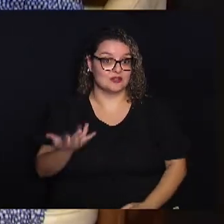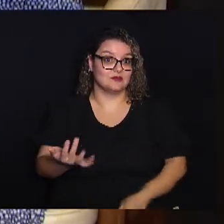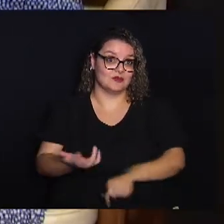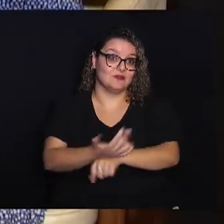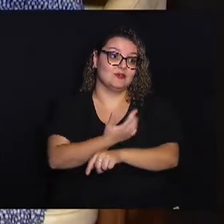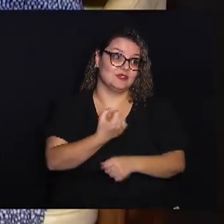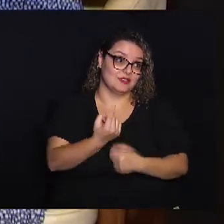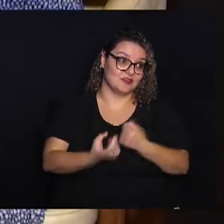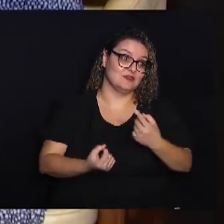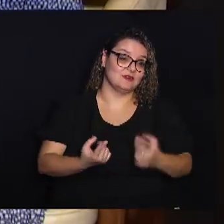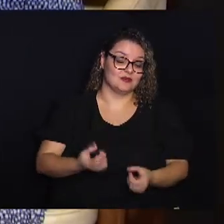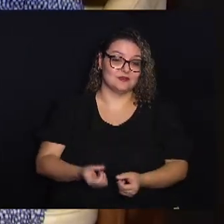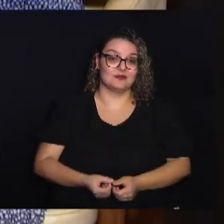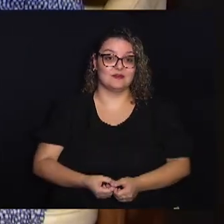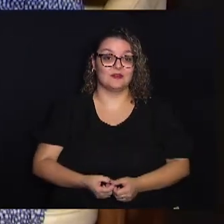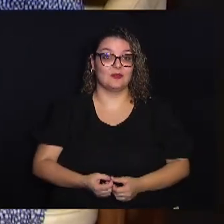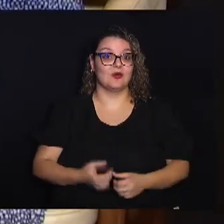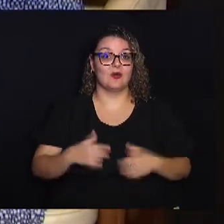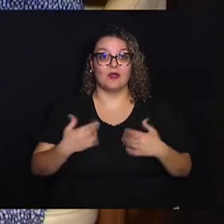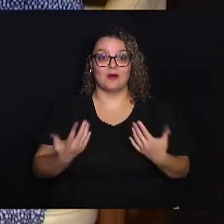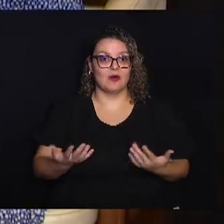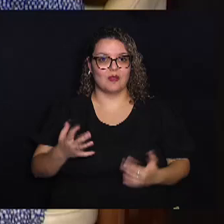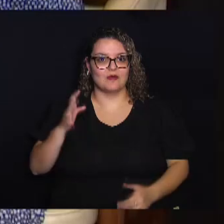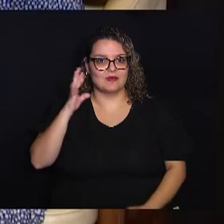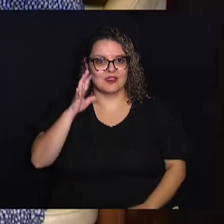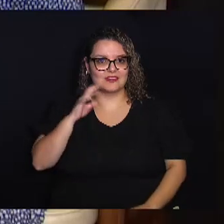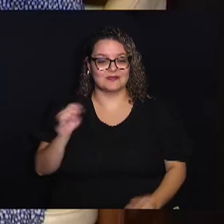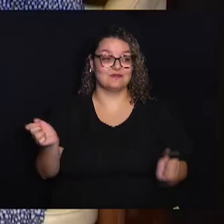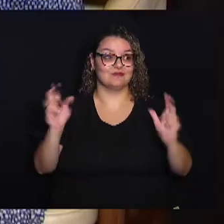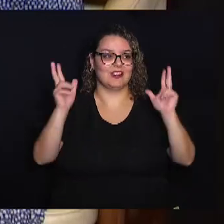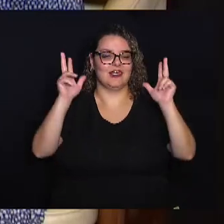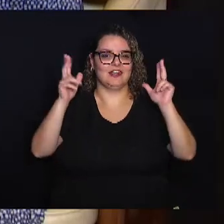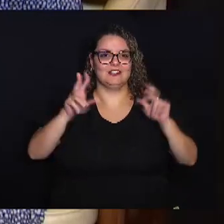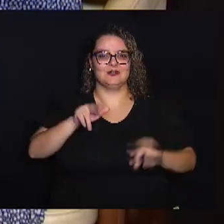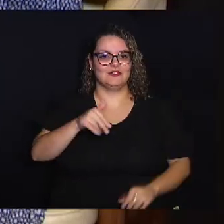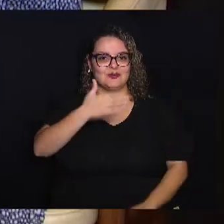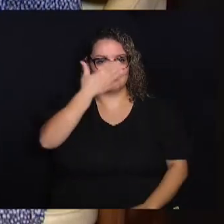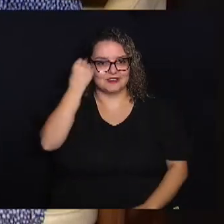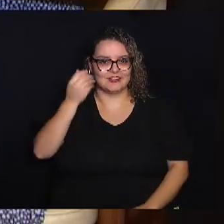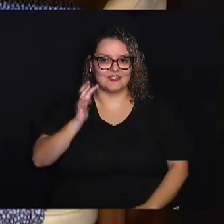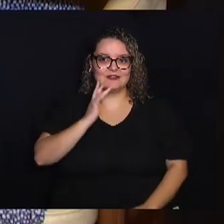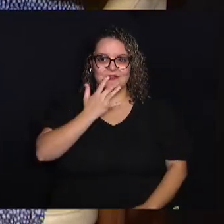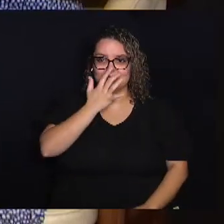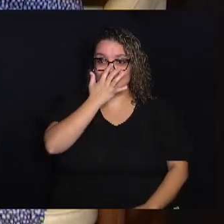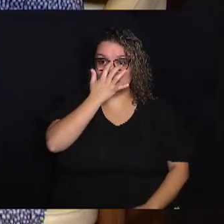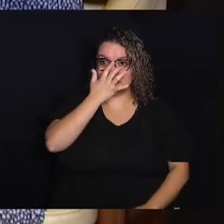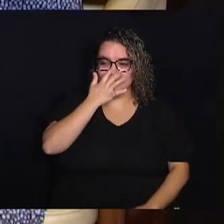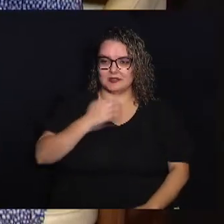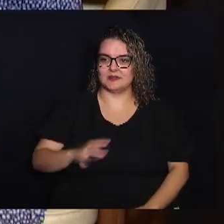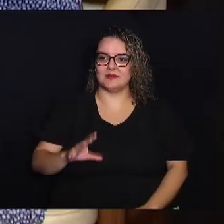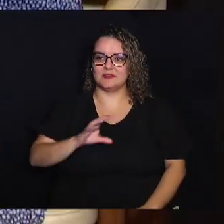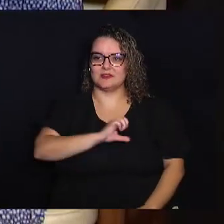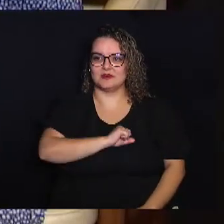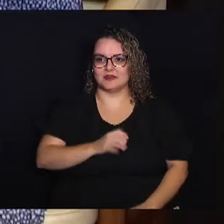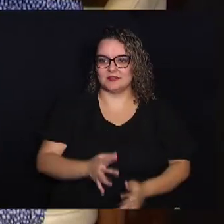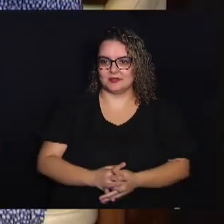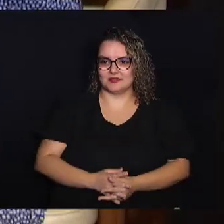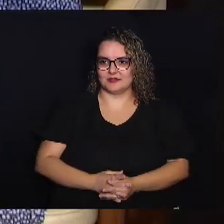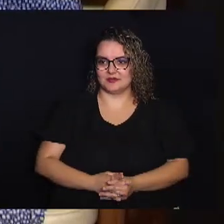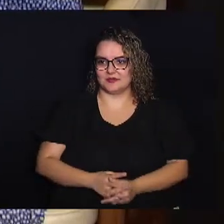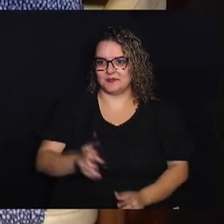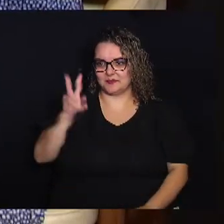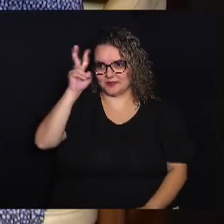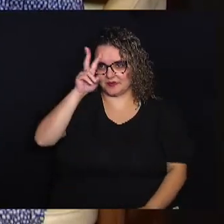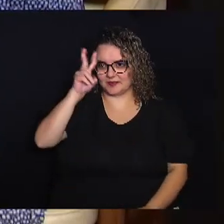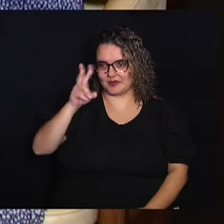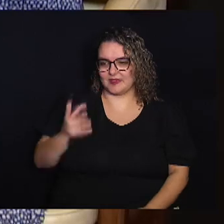emocionado em algumas. Qual a mais legal, assim, aquela que você não esquece, é a preferida? Eu gosto muito de uma história